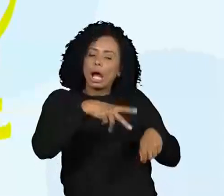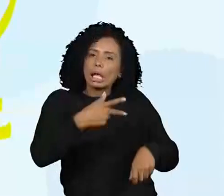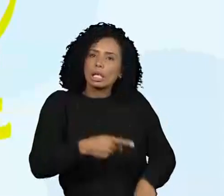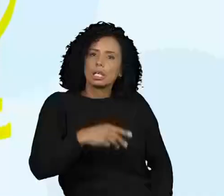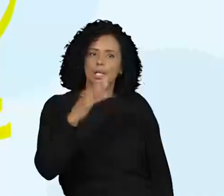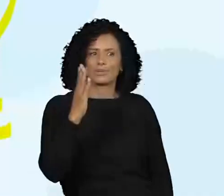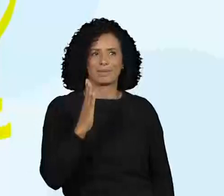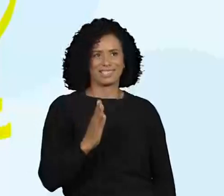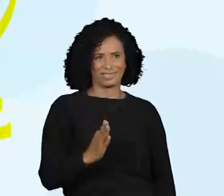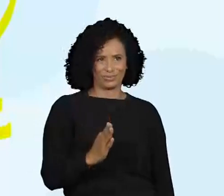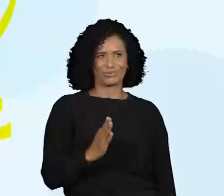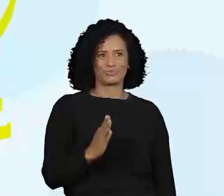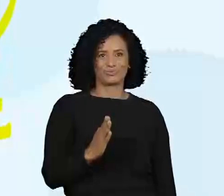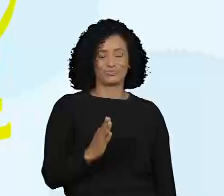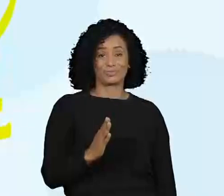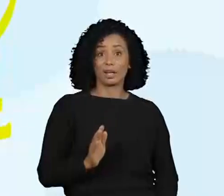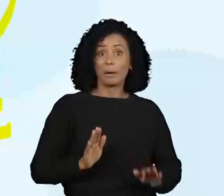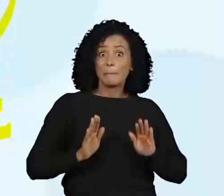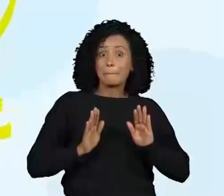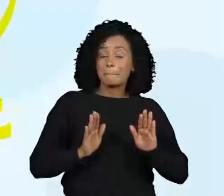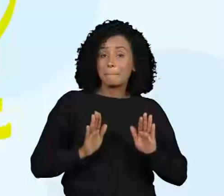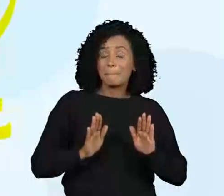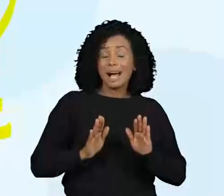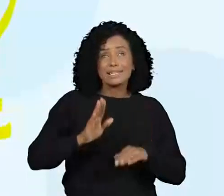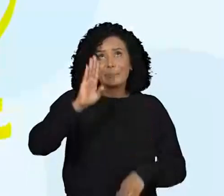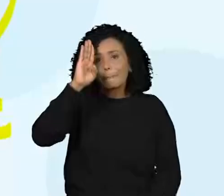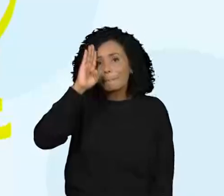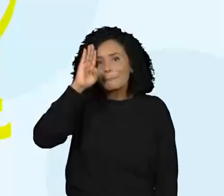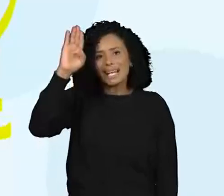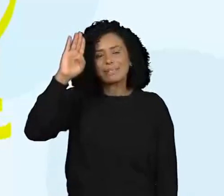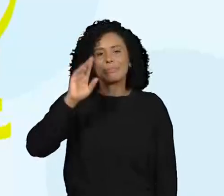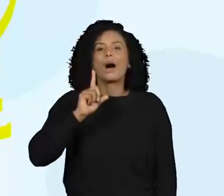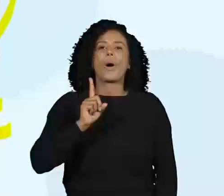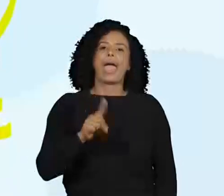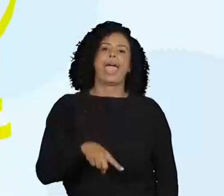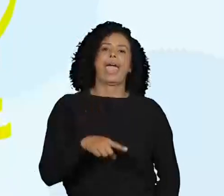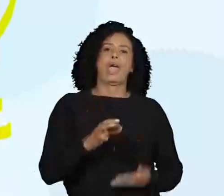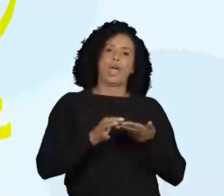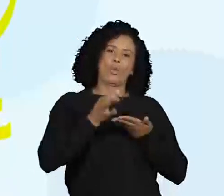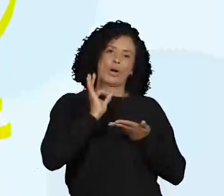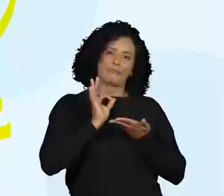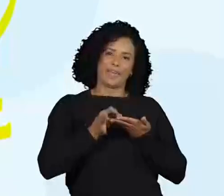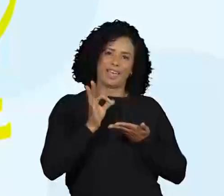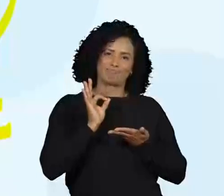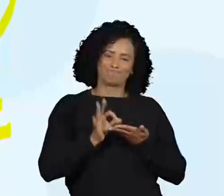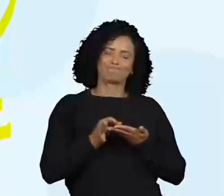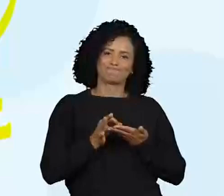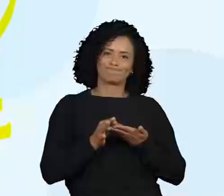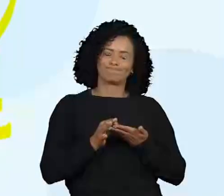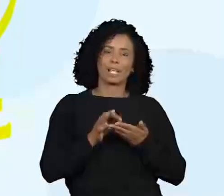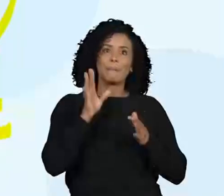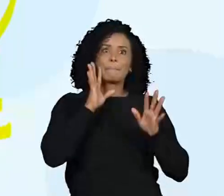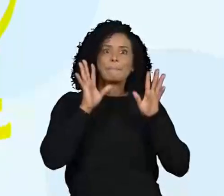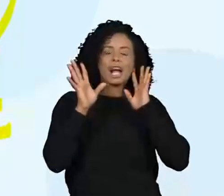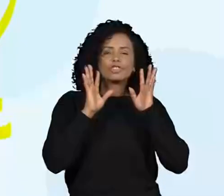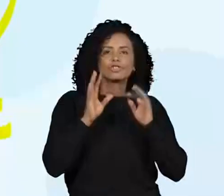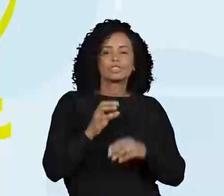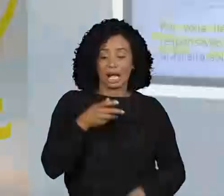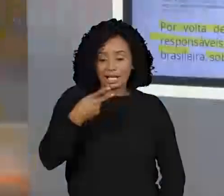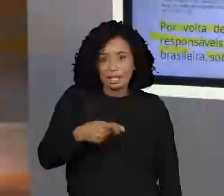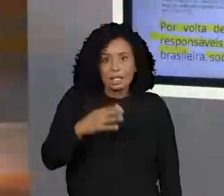brasileira, sobretudo o café. Então imagina só, produção de café, onde o